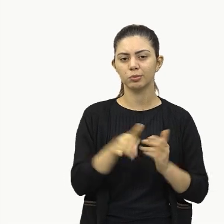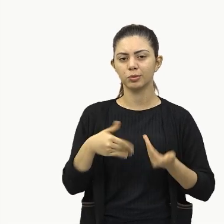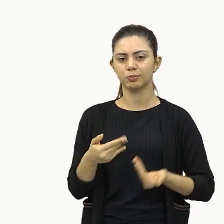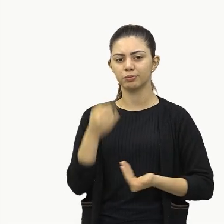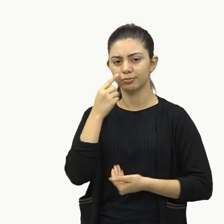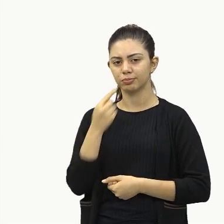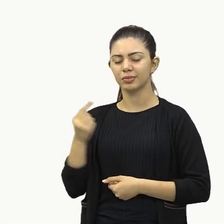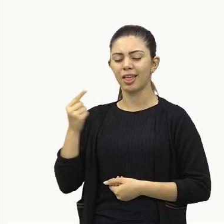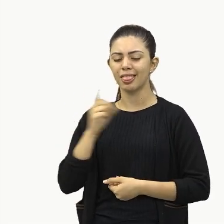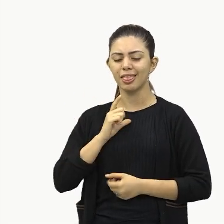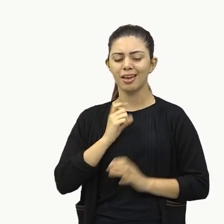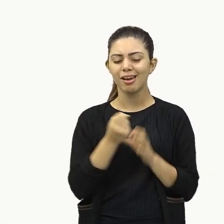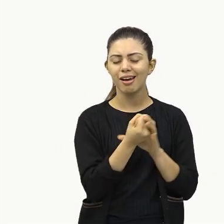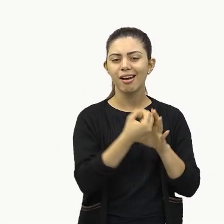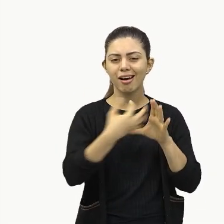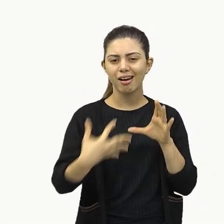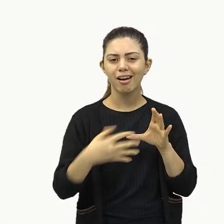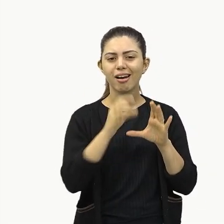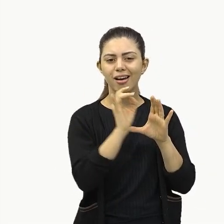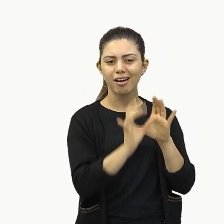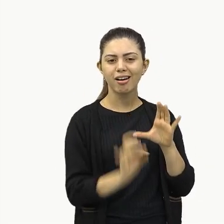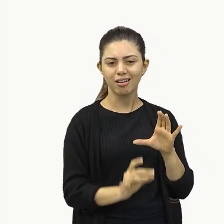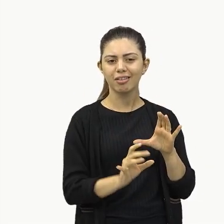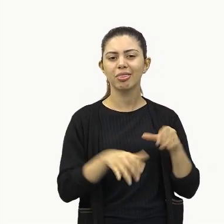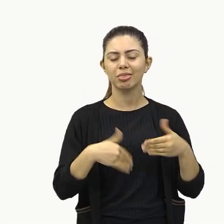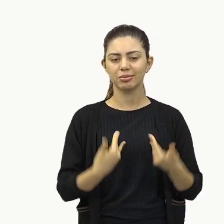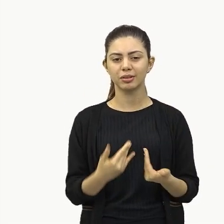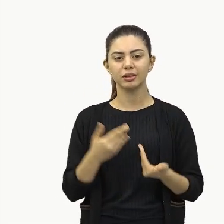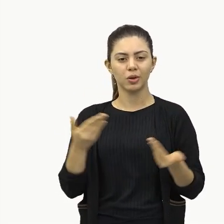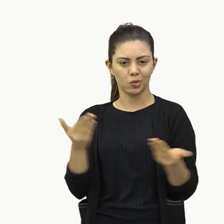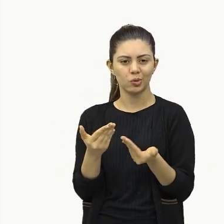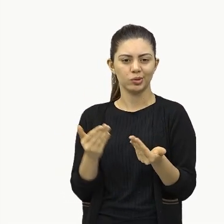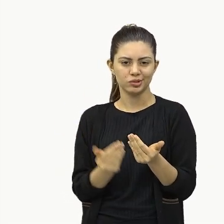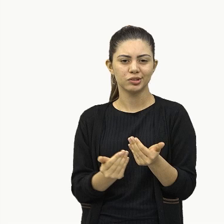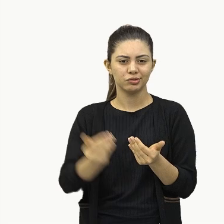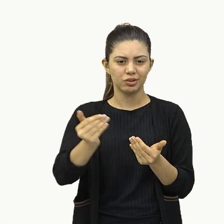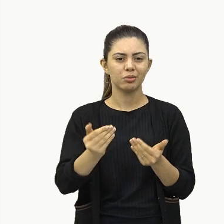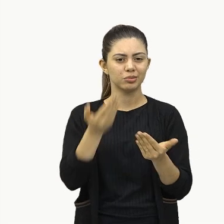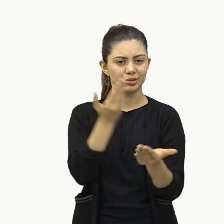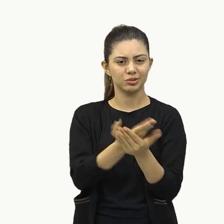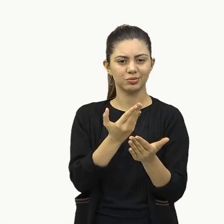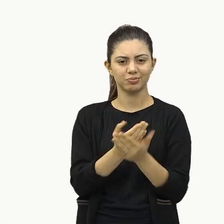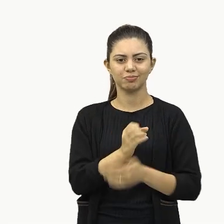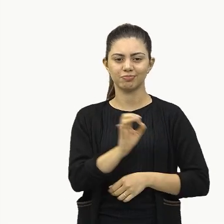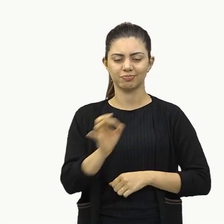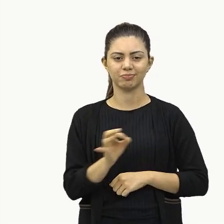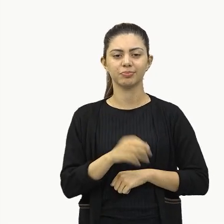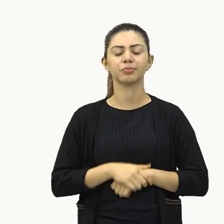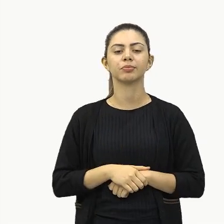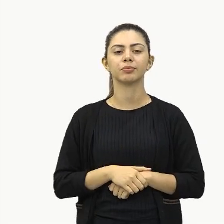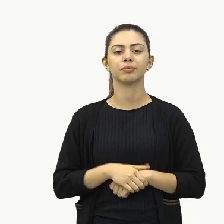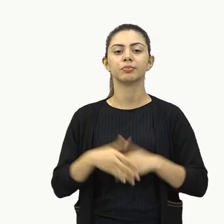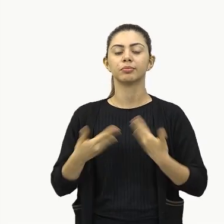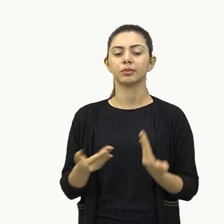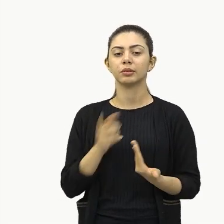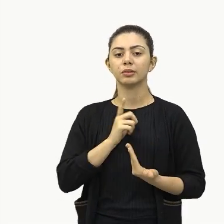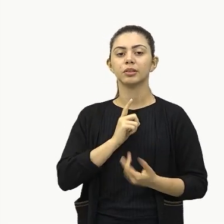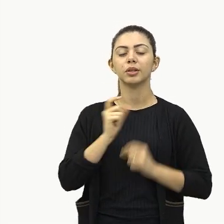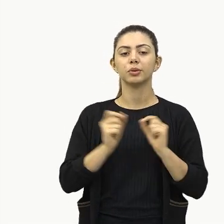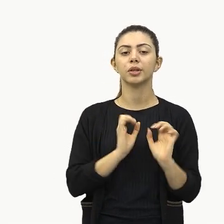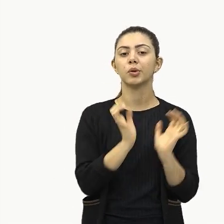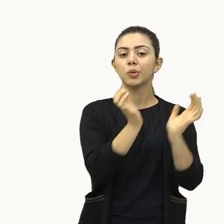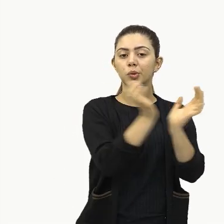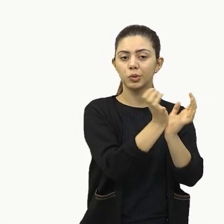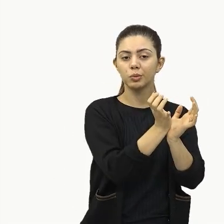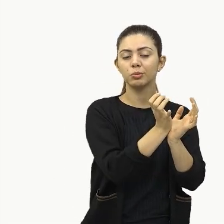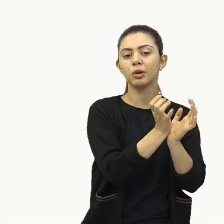com características que nós vamos perceber agora. Nós temos aí o primeiro conjunto, que é o